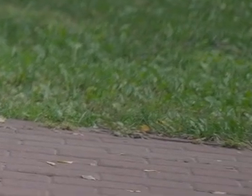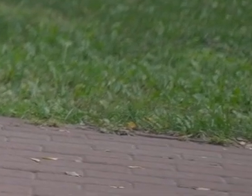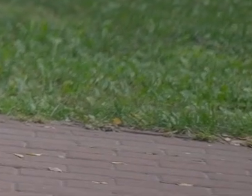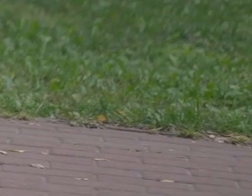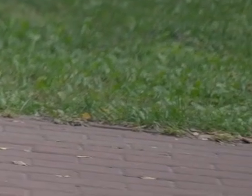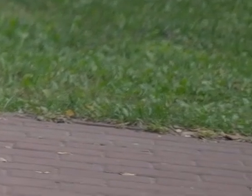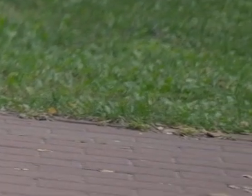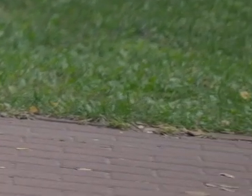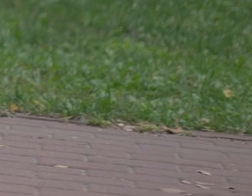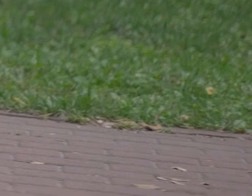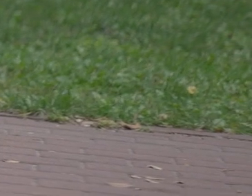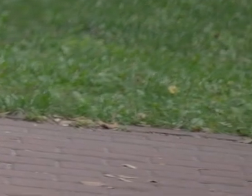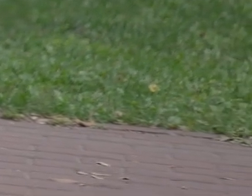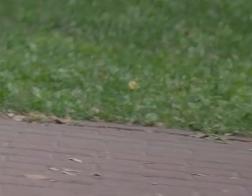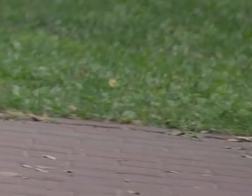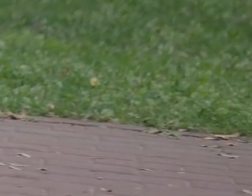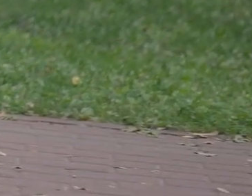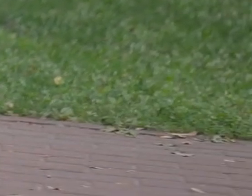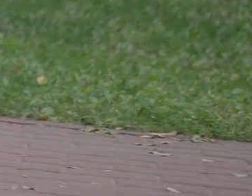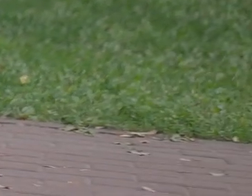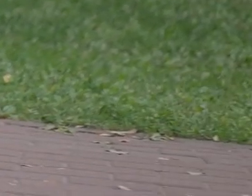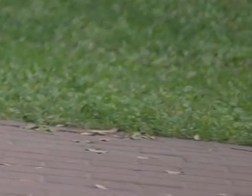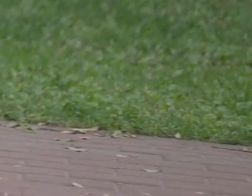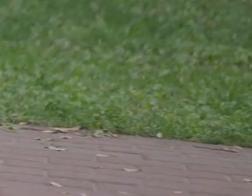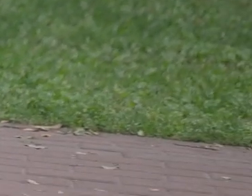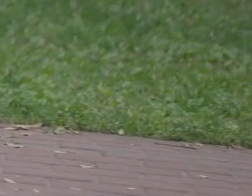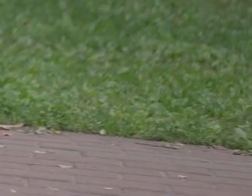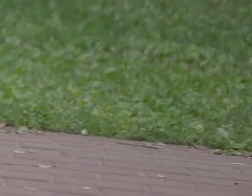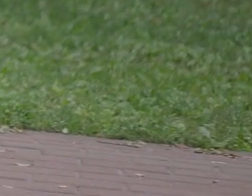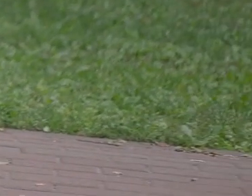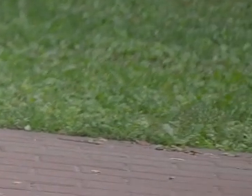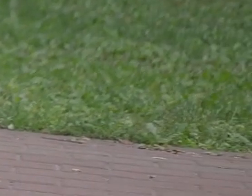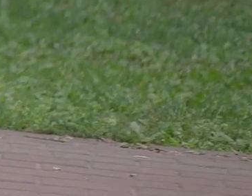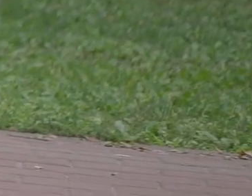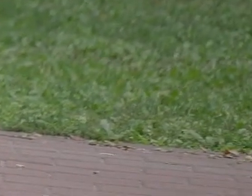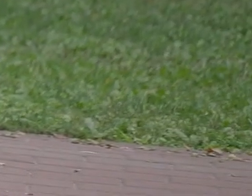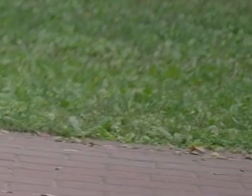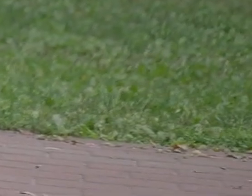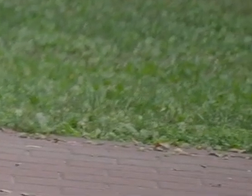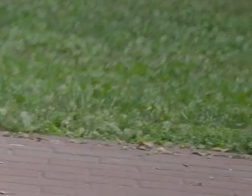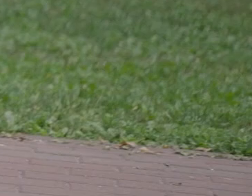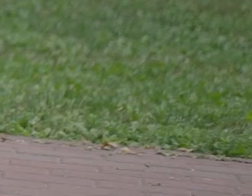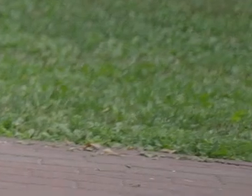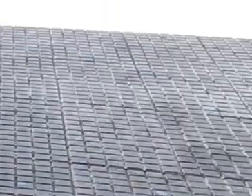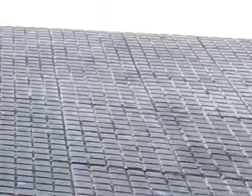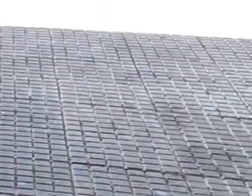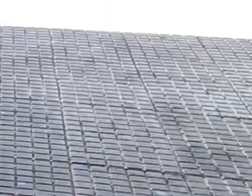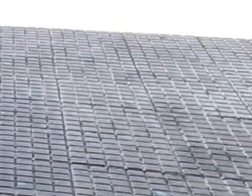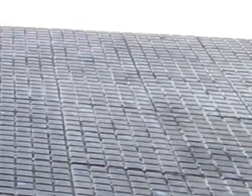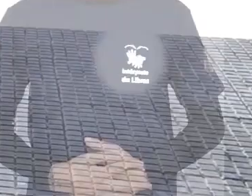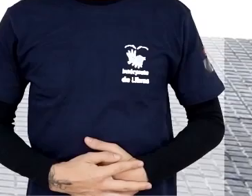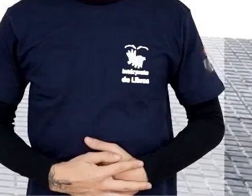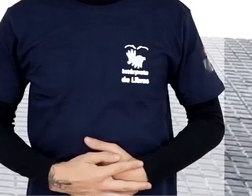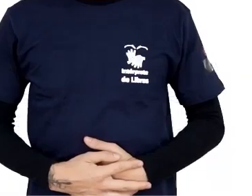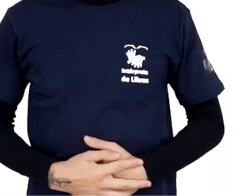norma, foram garantidos diversos direitos a essas pessoas para sua inclusão e acessibilidade. Pessoas com